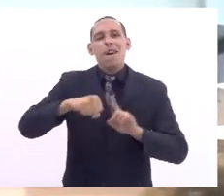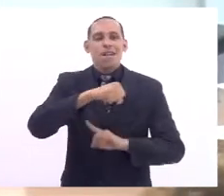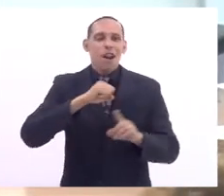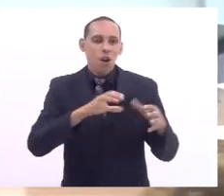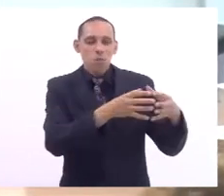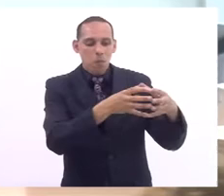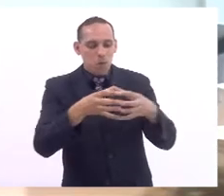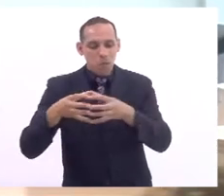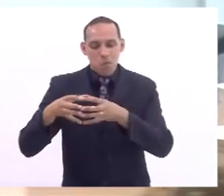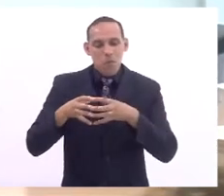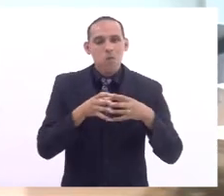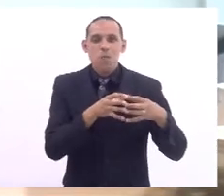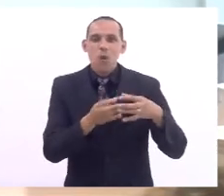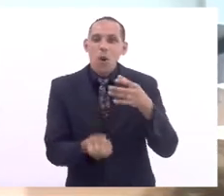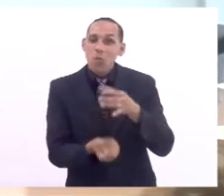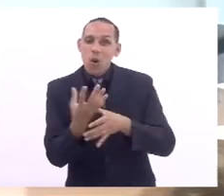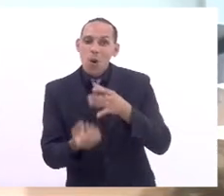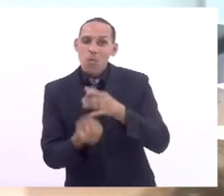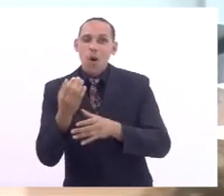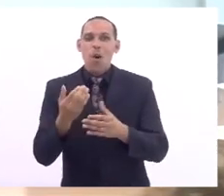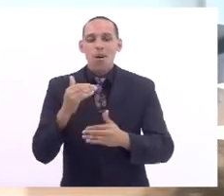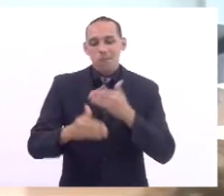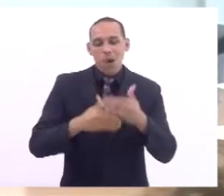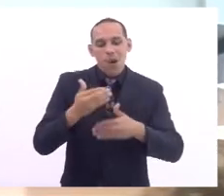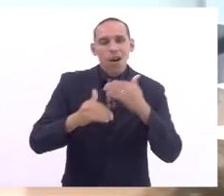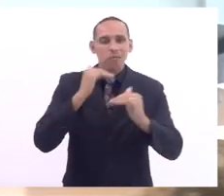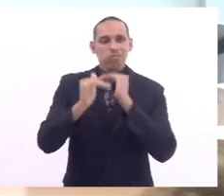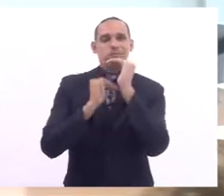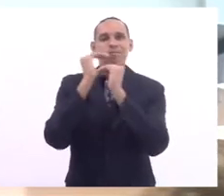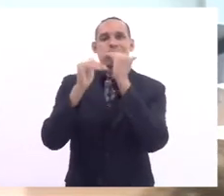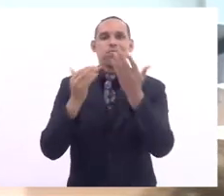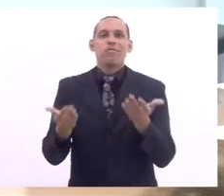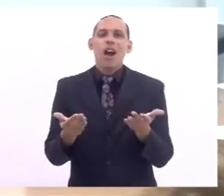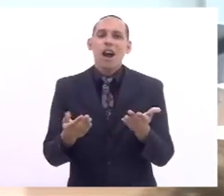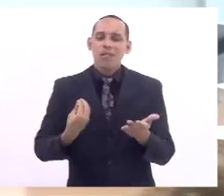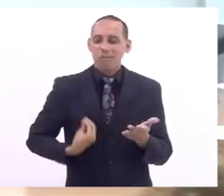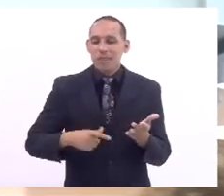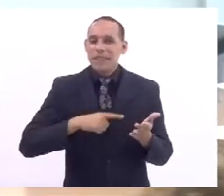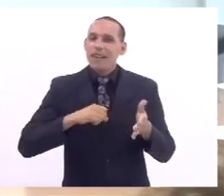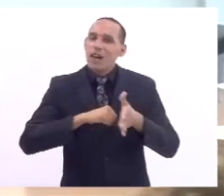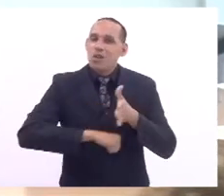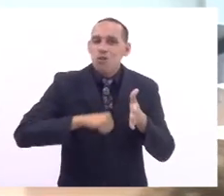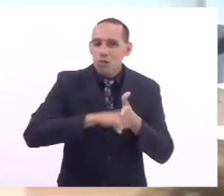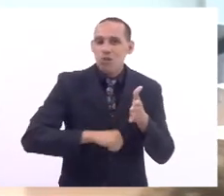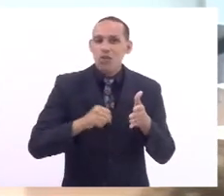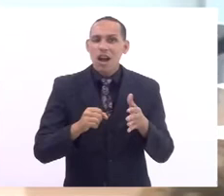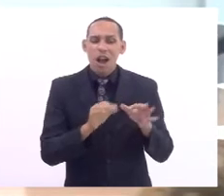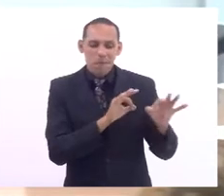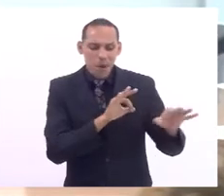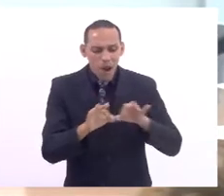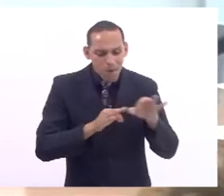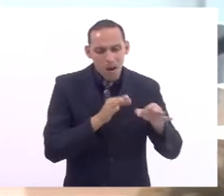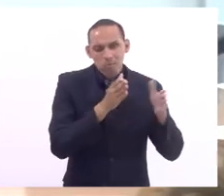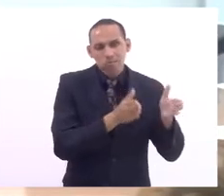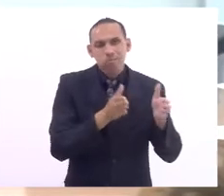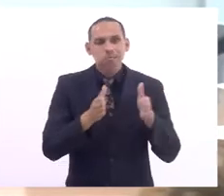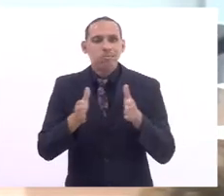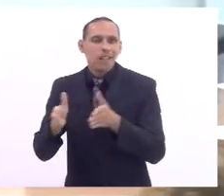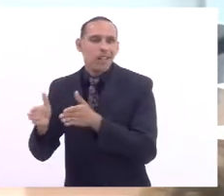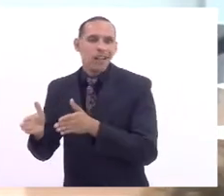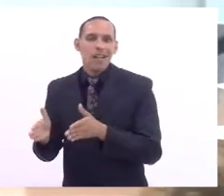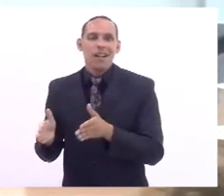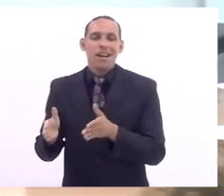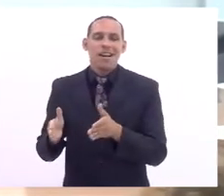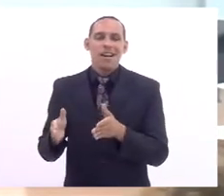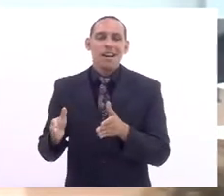esses coletivos que estão produzindo os processos mais avançados de existência de luta que Estão organizando e e é por onde